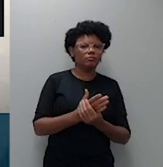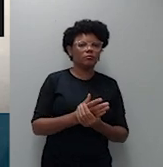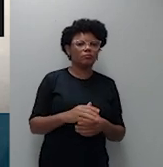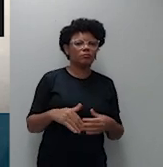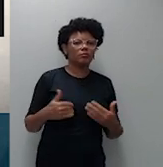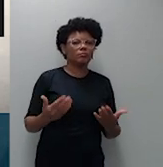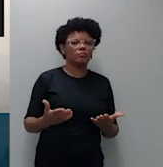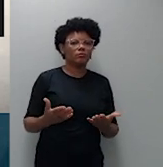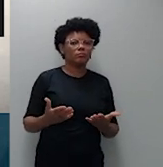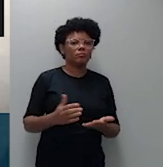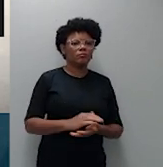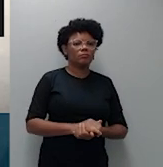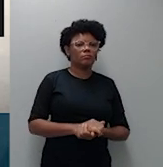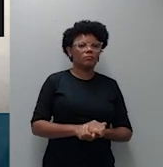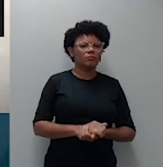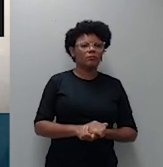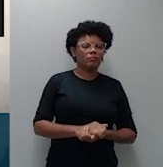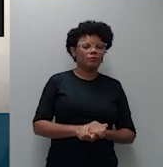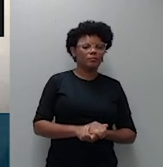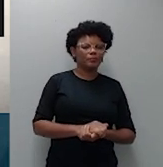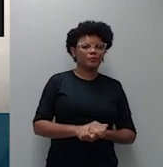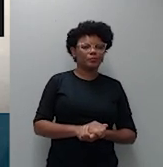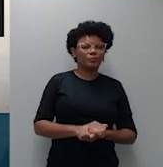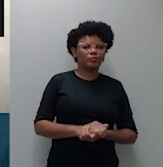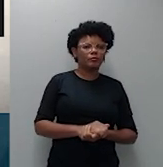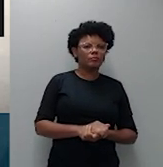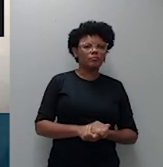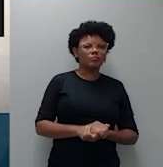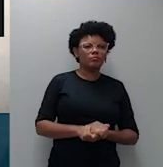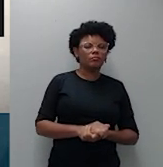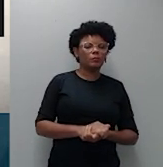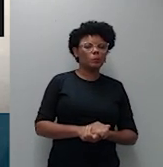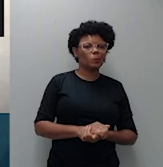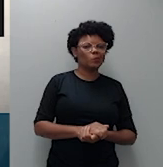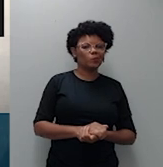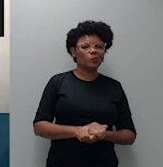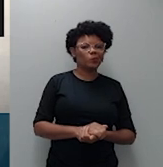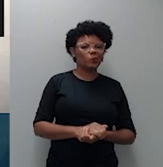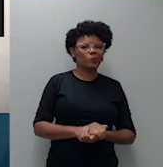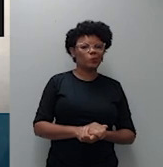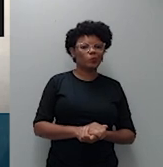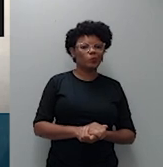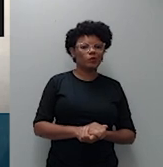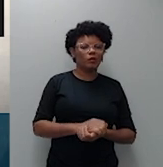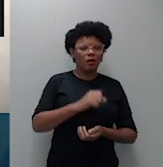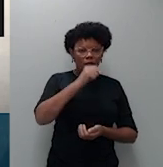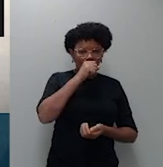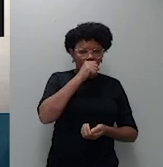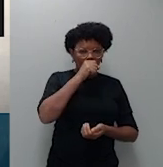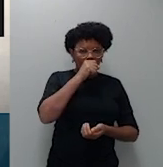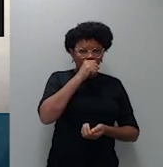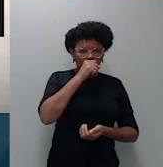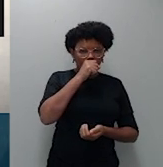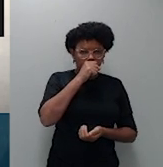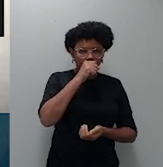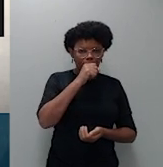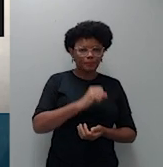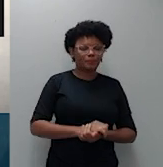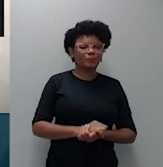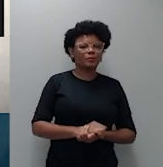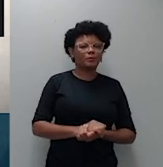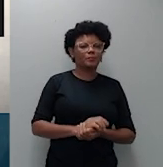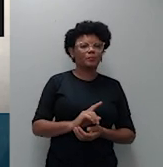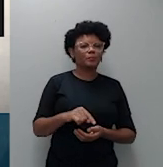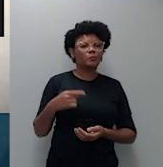Qual é o outro Qual é a outra situação aqui é bom esse outro vai para